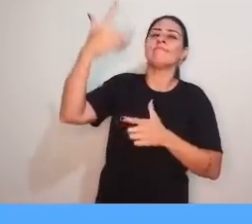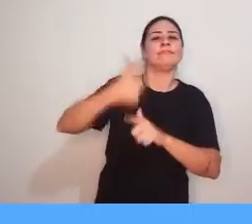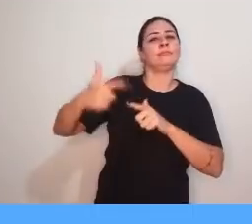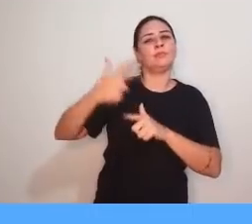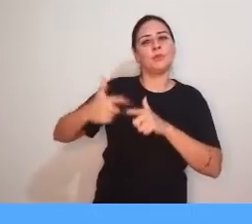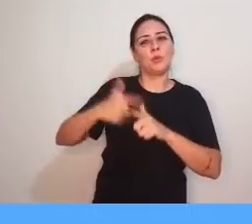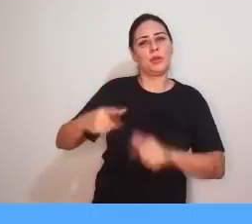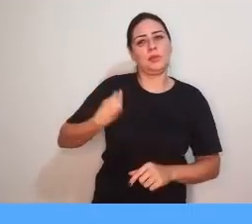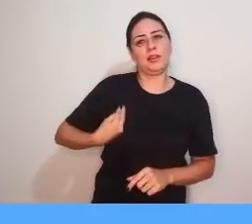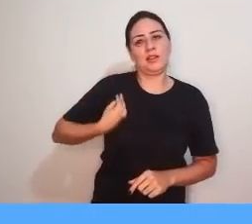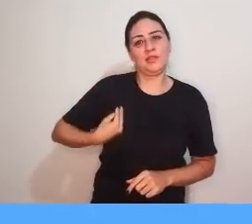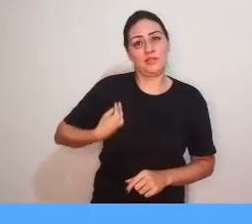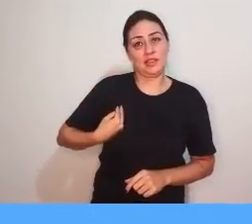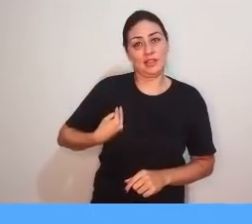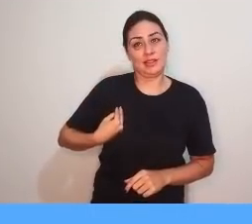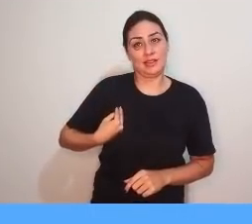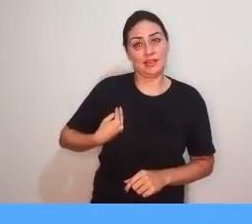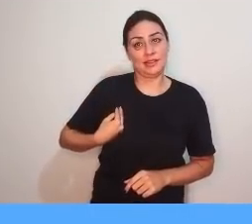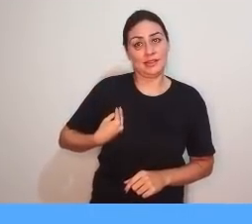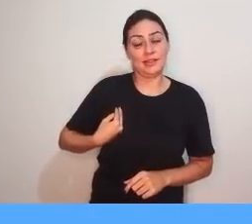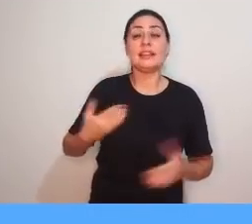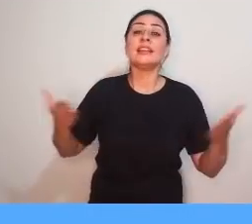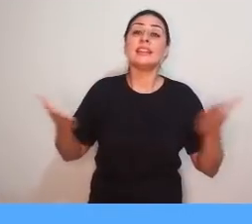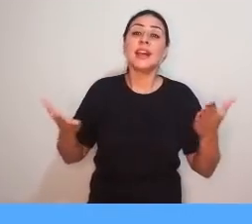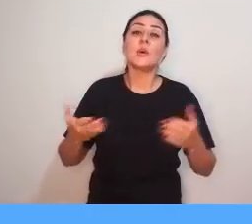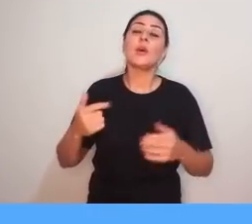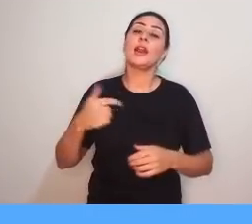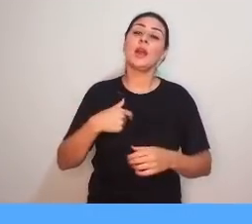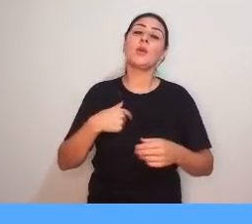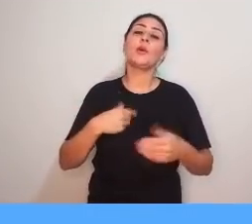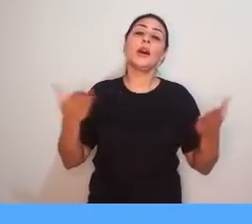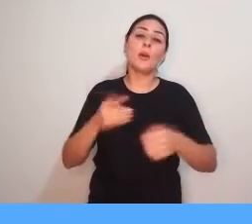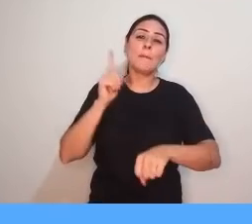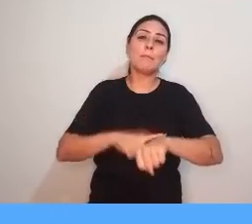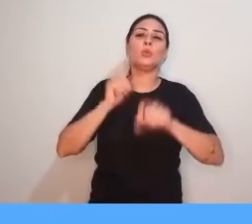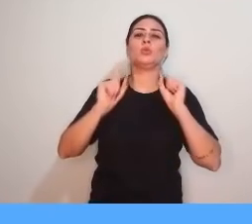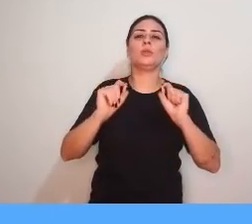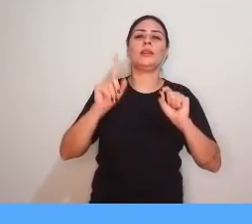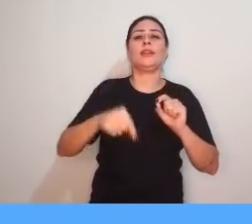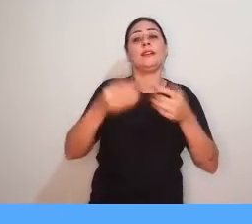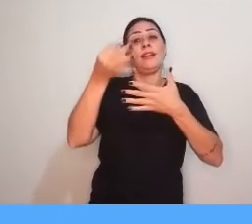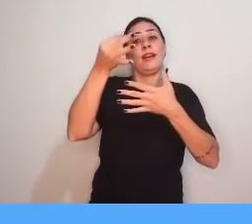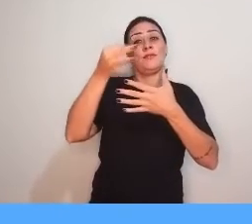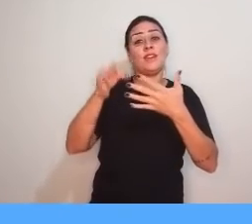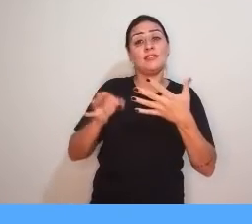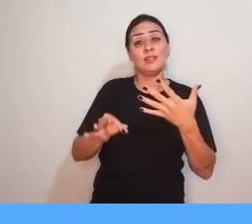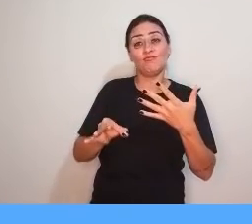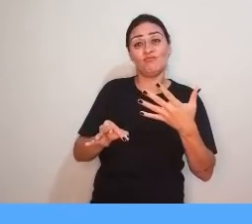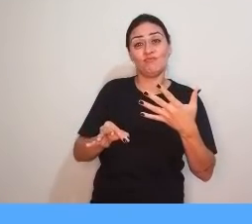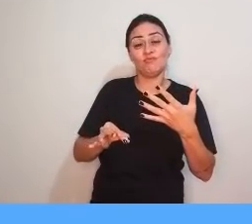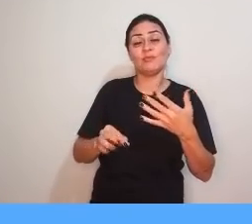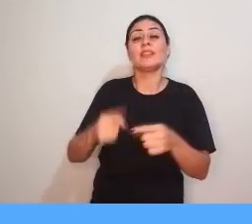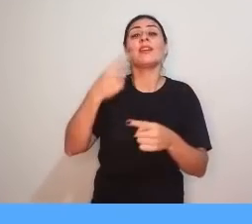ponto agora? No ponto da avaliação. Que agora no ensino híbrido, ele não está mais focado só na catarse. Ele